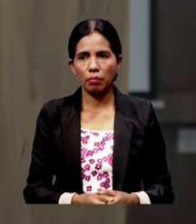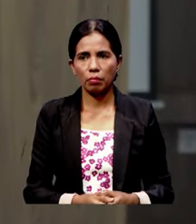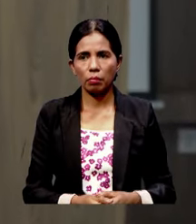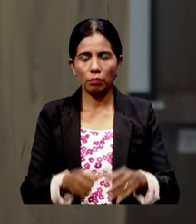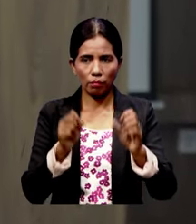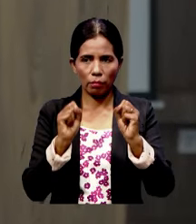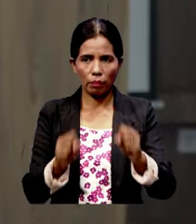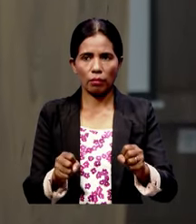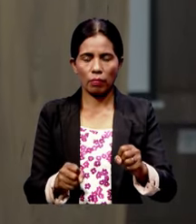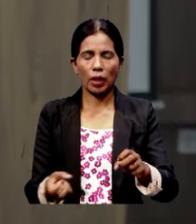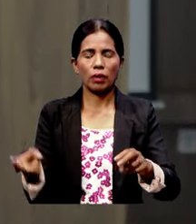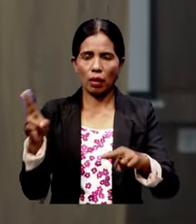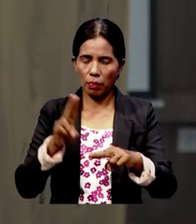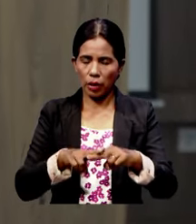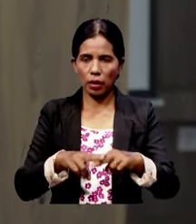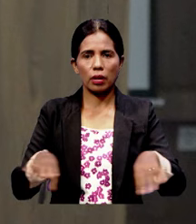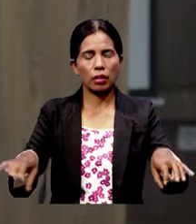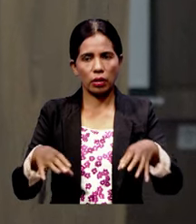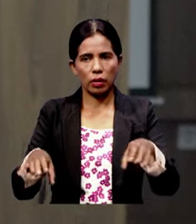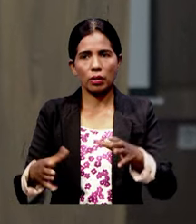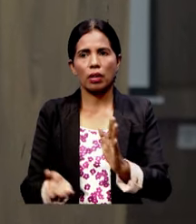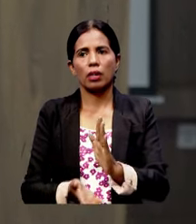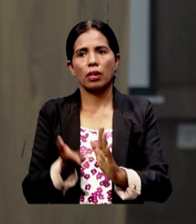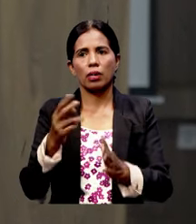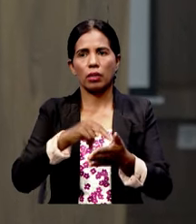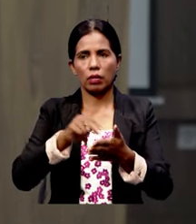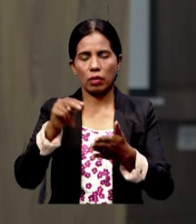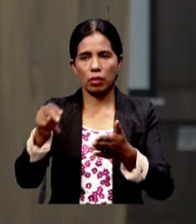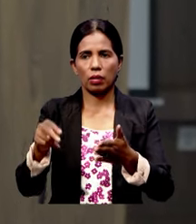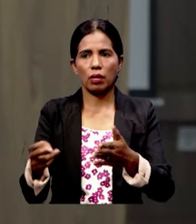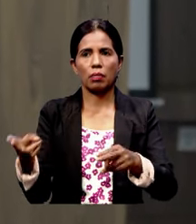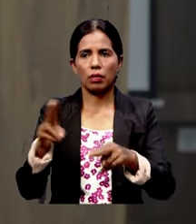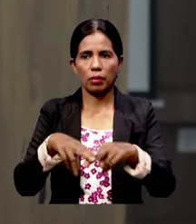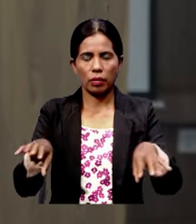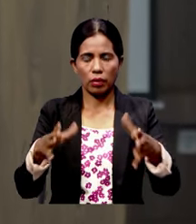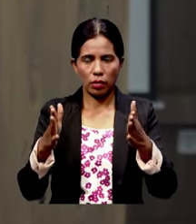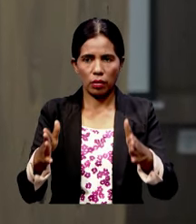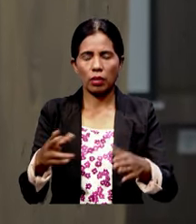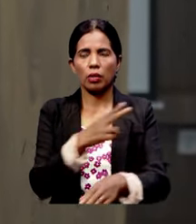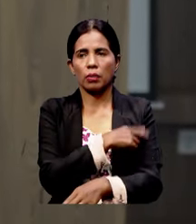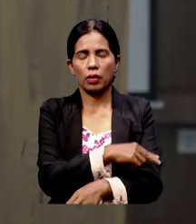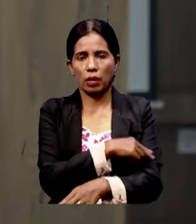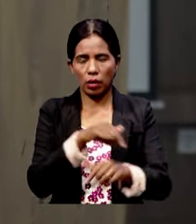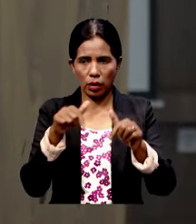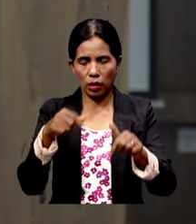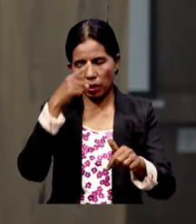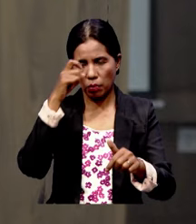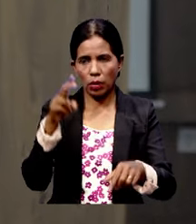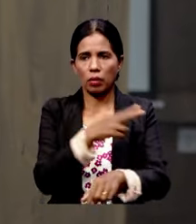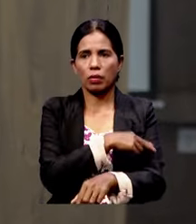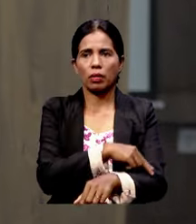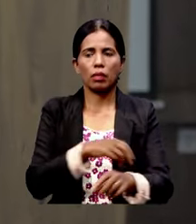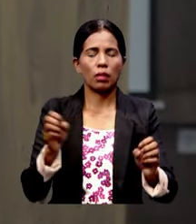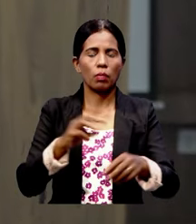bele extende ga o bele hasai na fati numero aumenta ta recurso humanos me hospital ida ne tamo hospital ida ne las cover